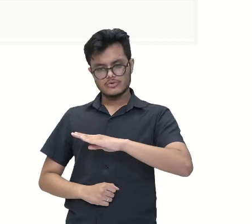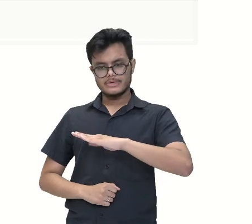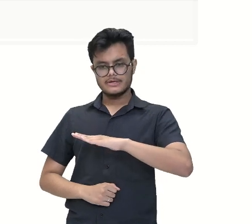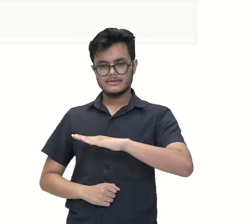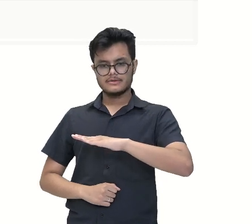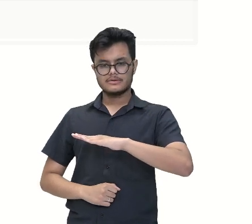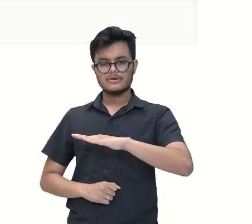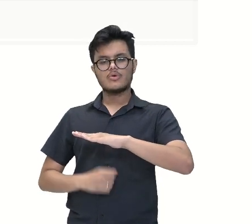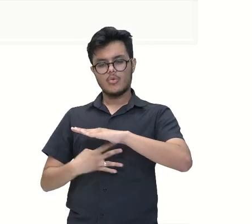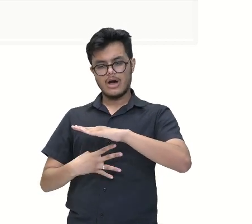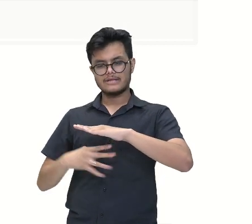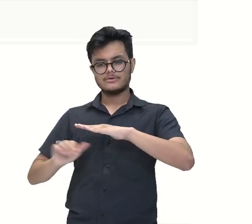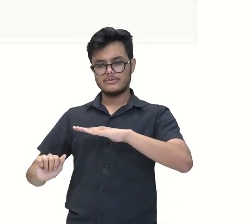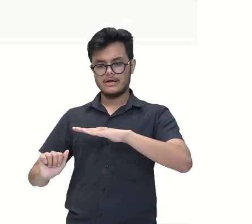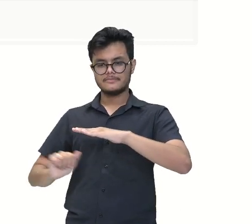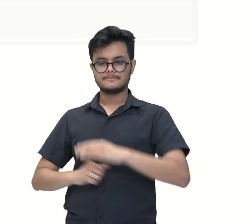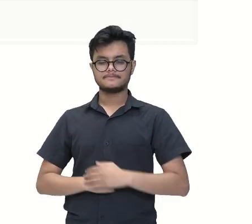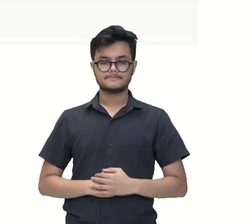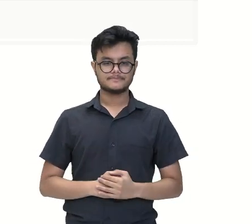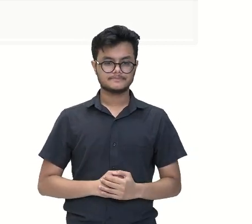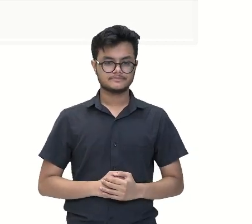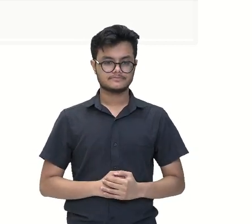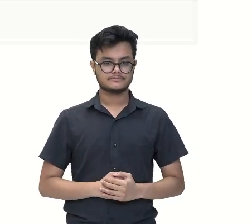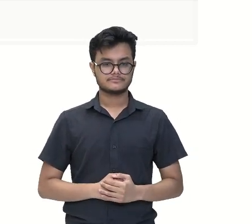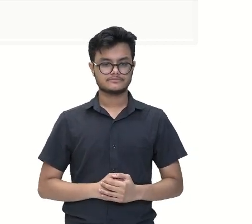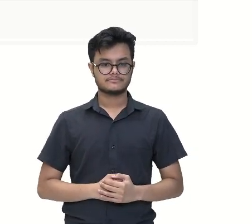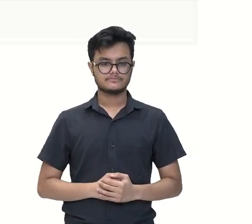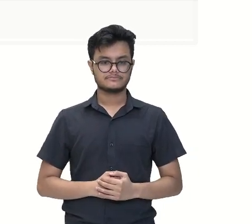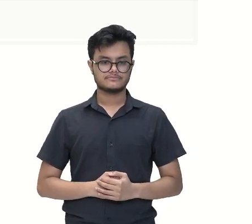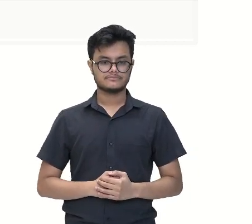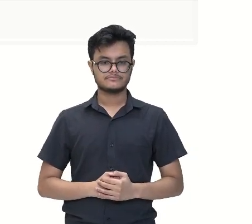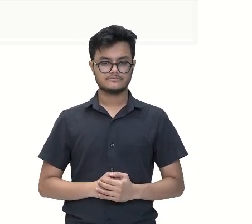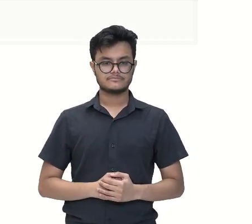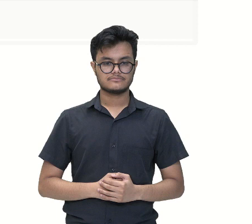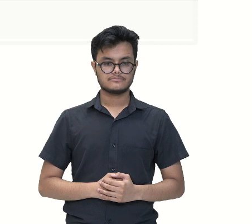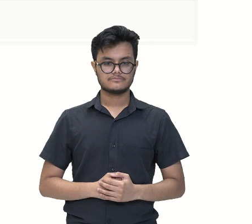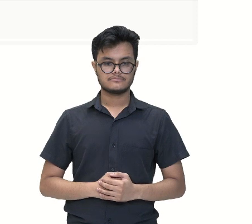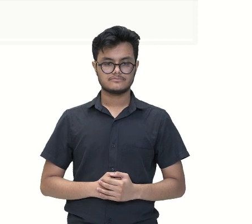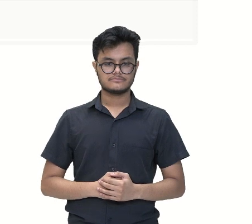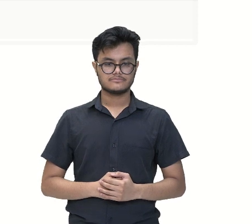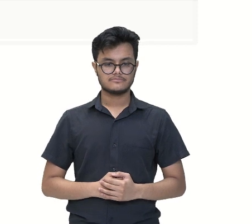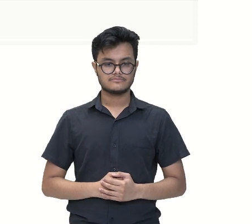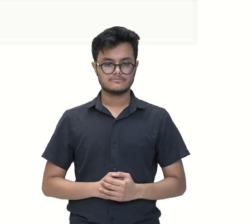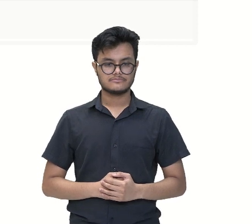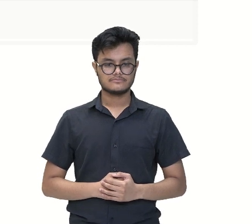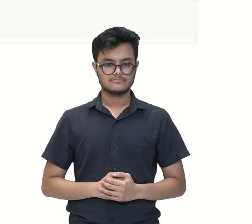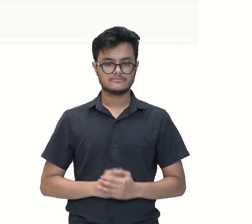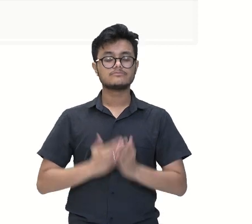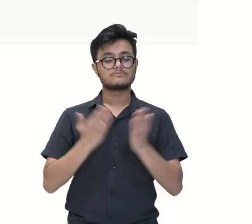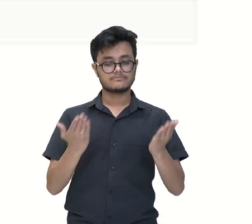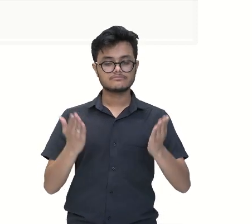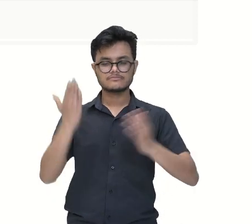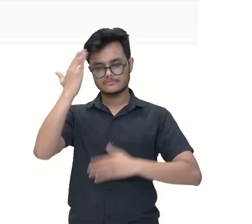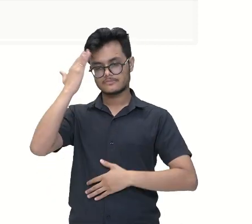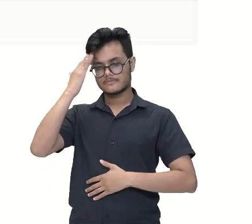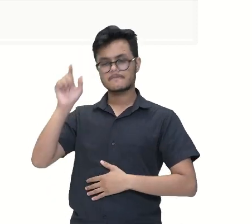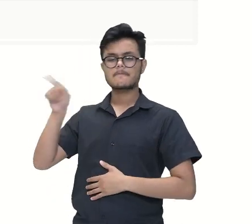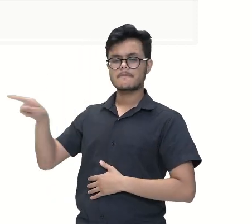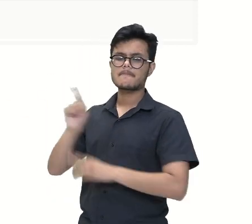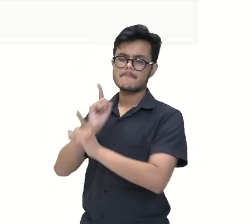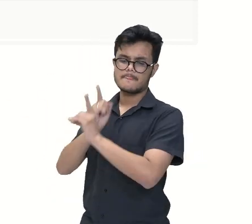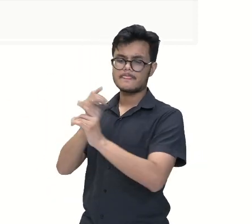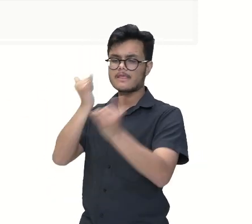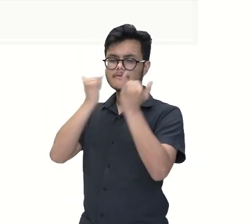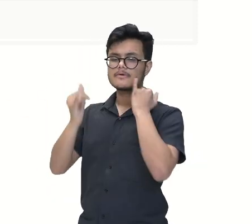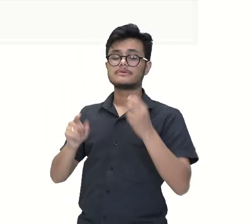sobre 4A, ok? Menos delta sobre 4A. Aí eu vou encontrar